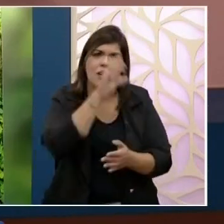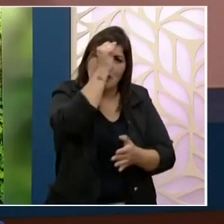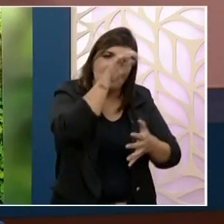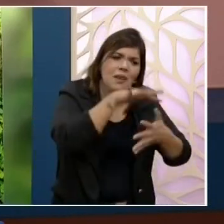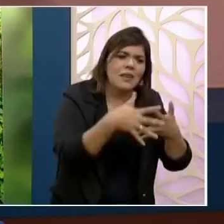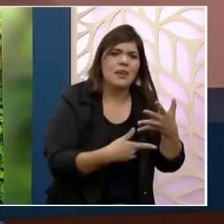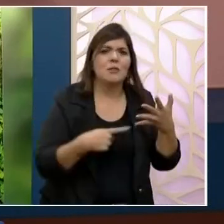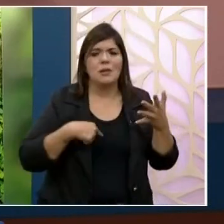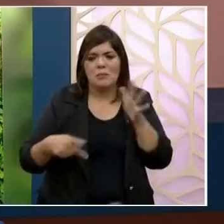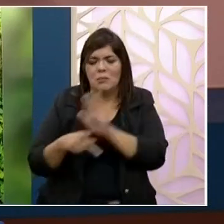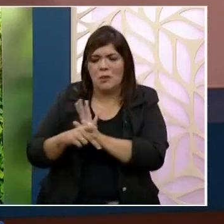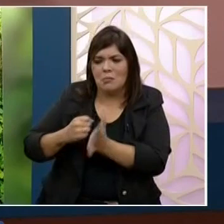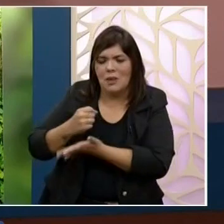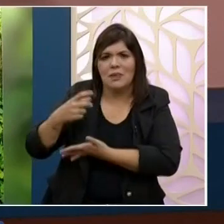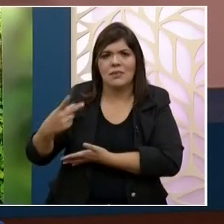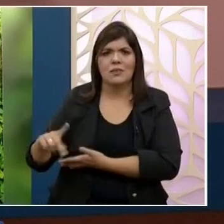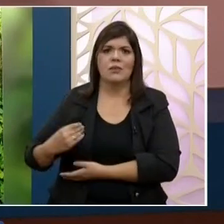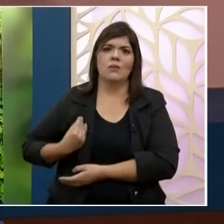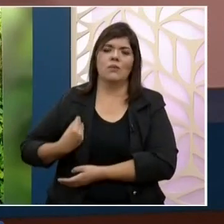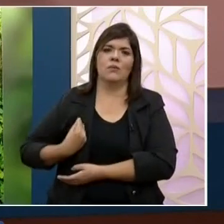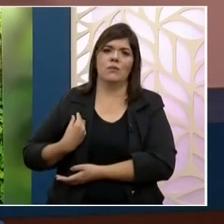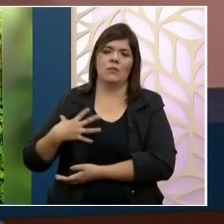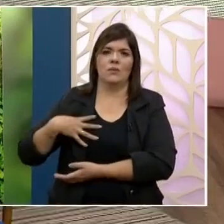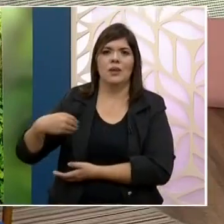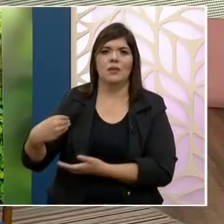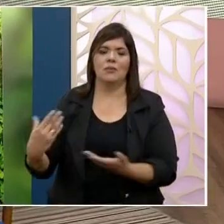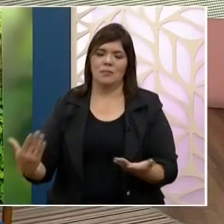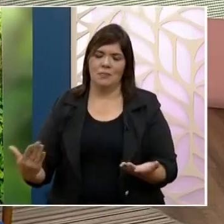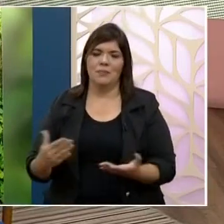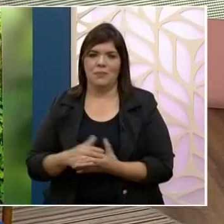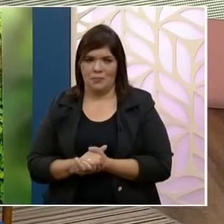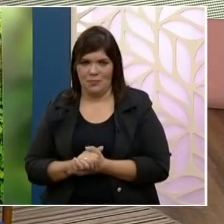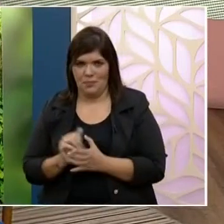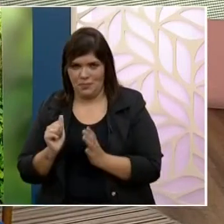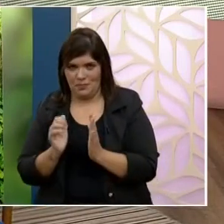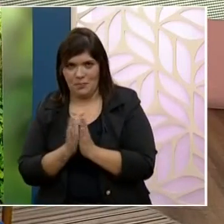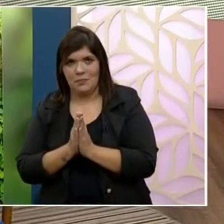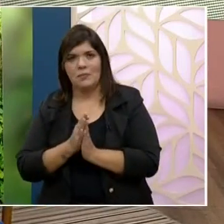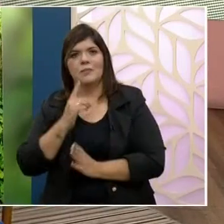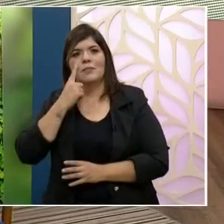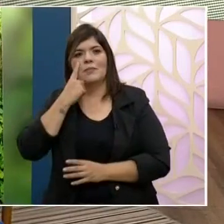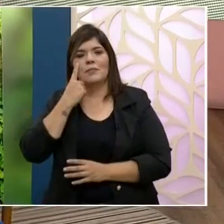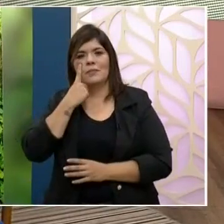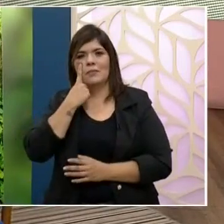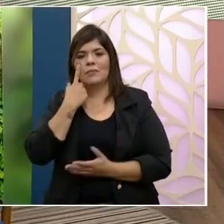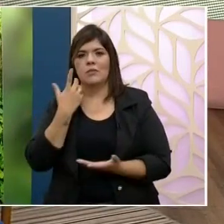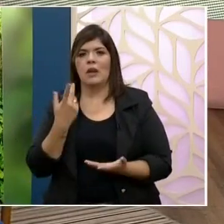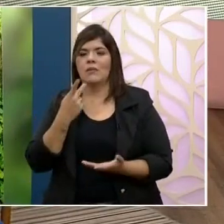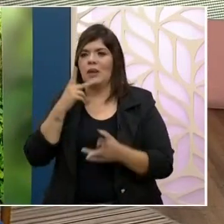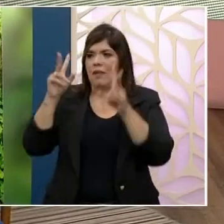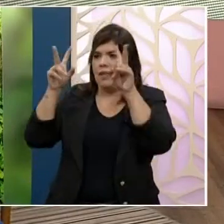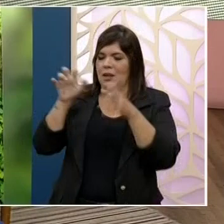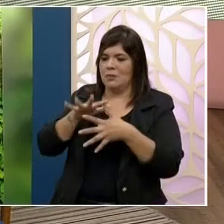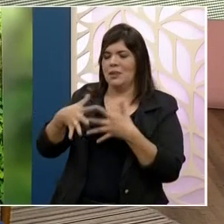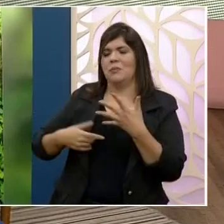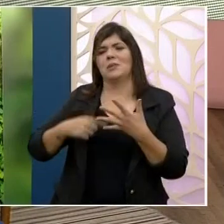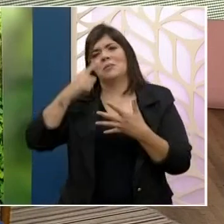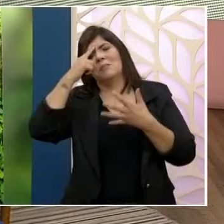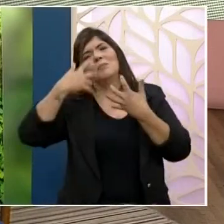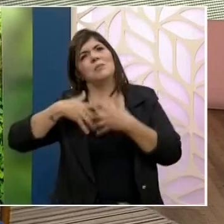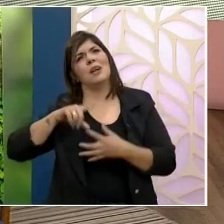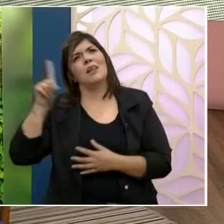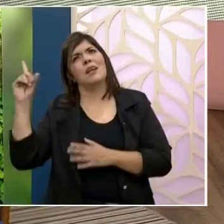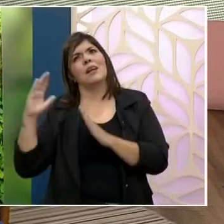é a língua materna do filho dele. Com certeza, e que assim seja. Amém. É, e eu acho que toda vez que a gente fala sobre esse tema, eu fico pensando em